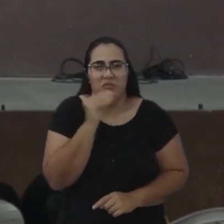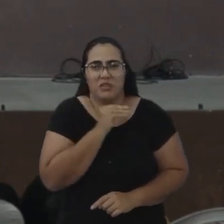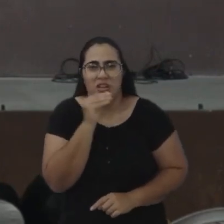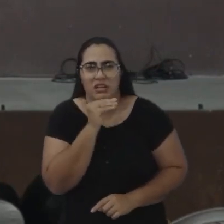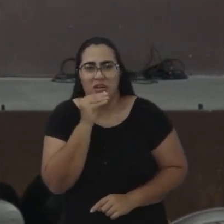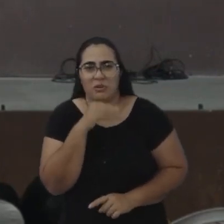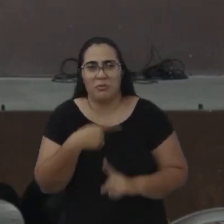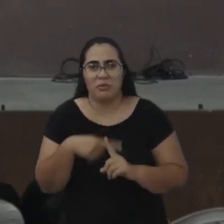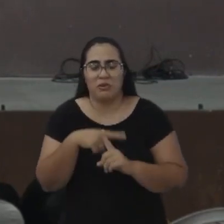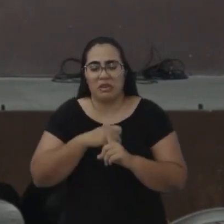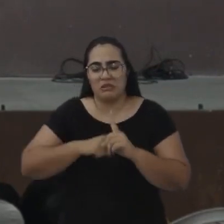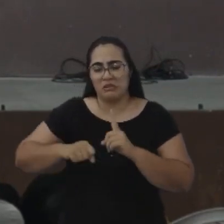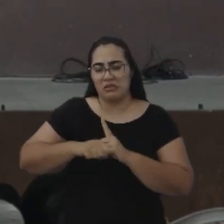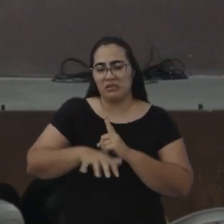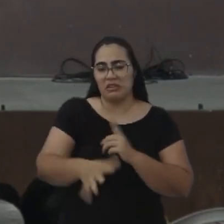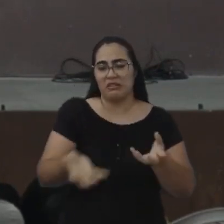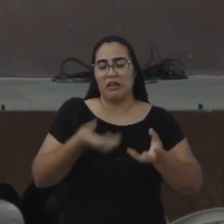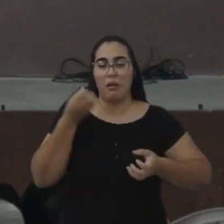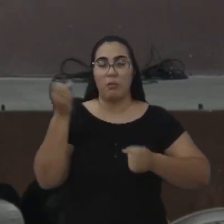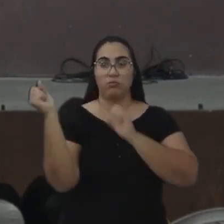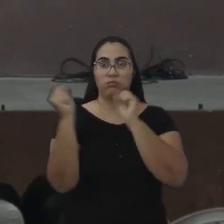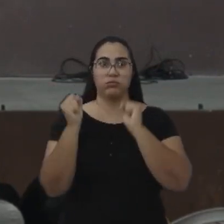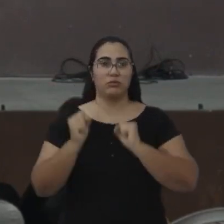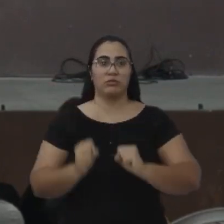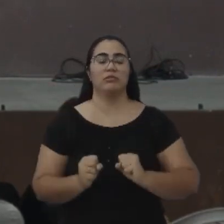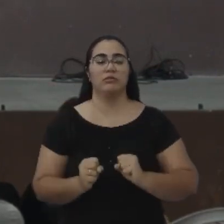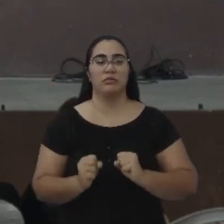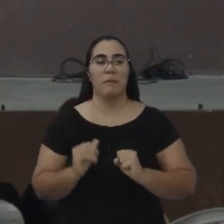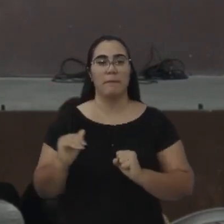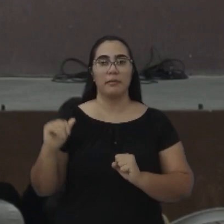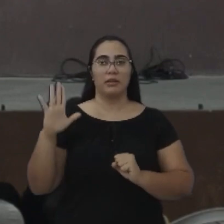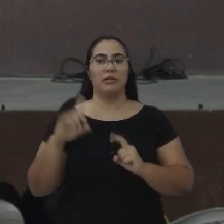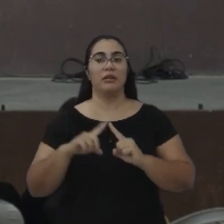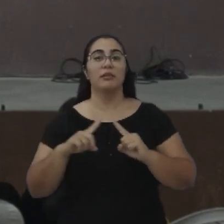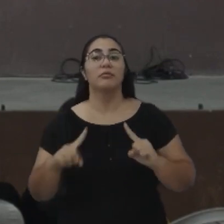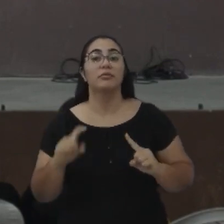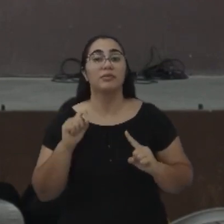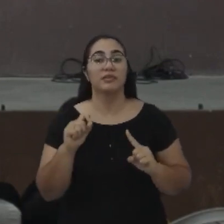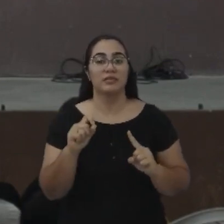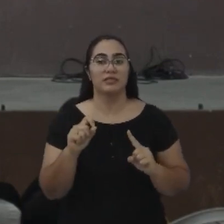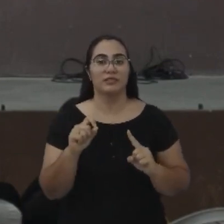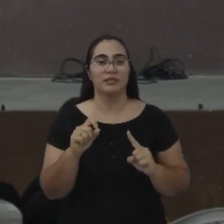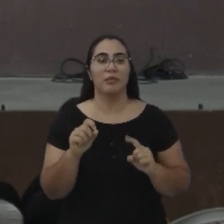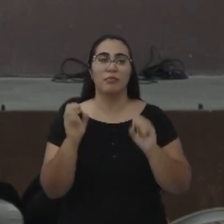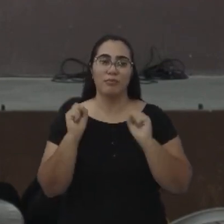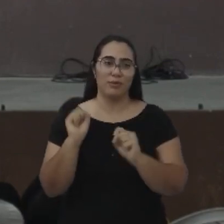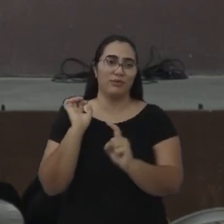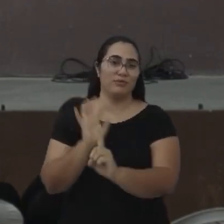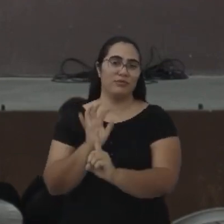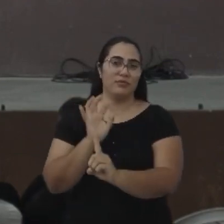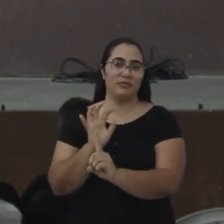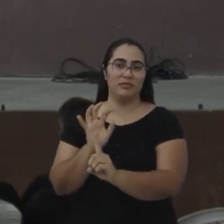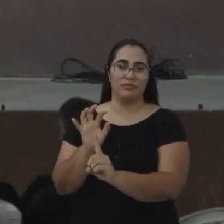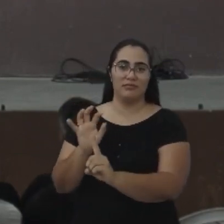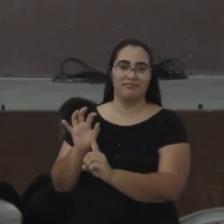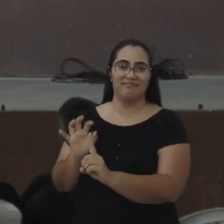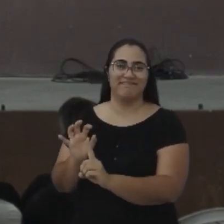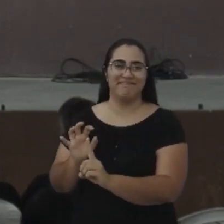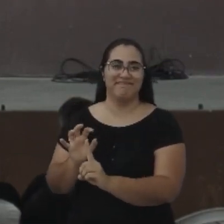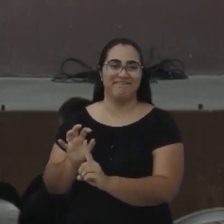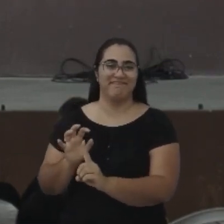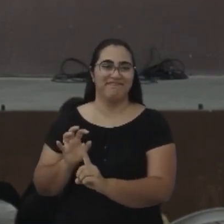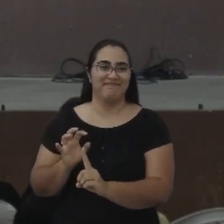sociedade sedenta por poder. No entanto, eles têm a habilidade de influenciar cada um de seus segmentos e